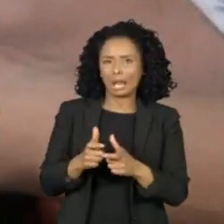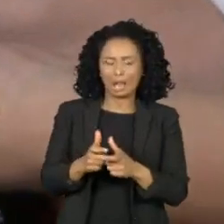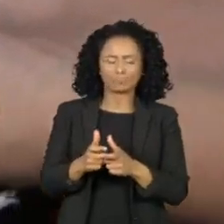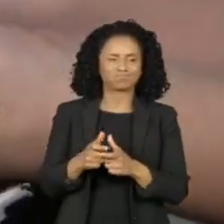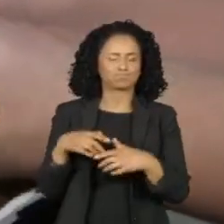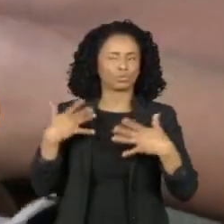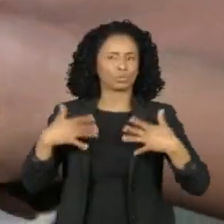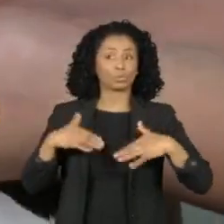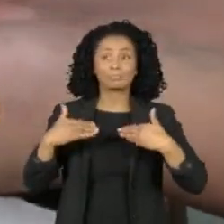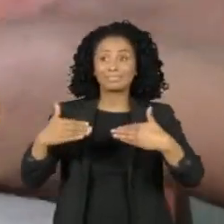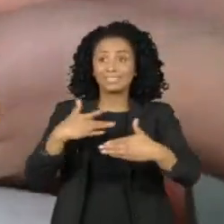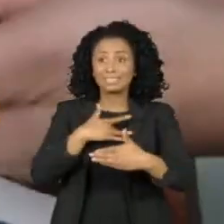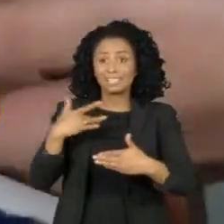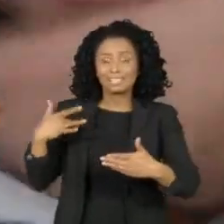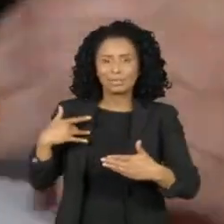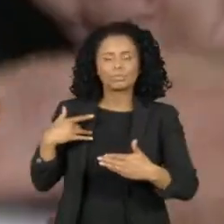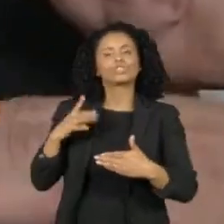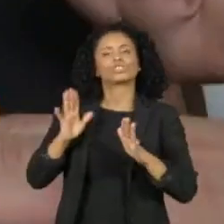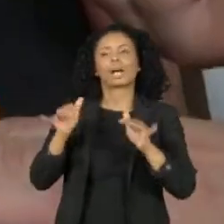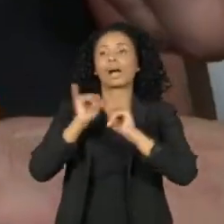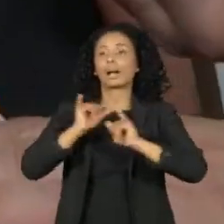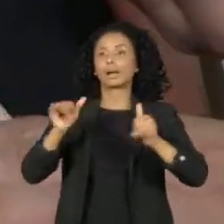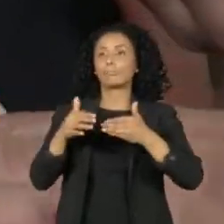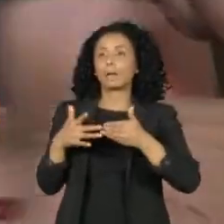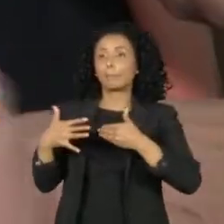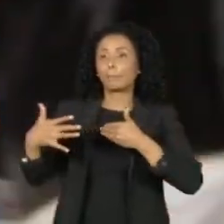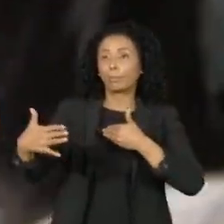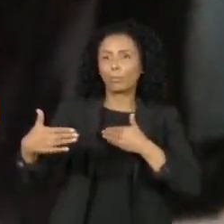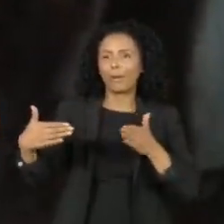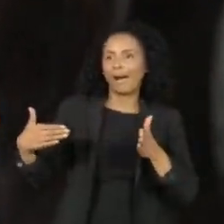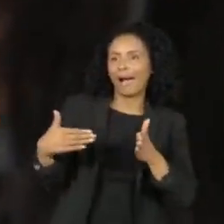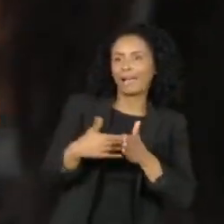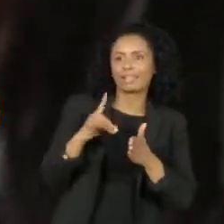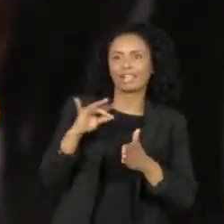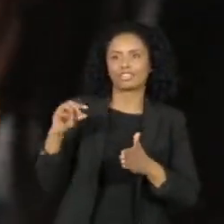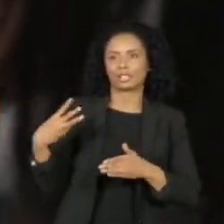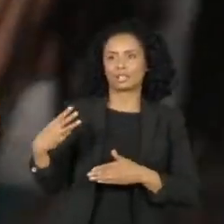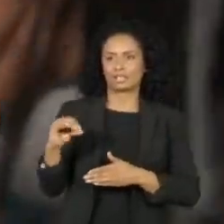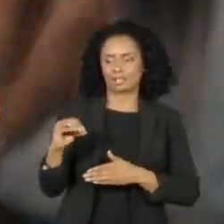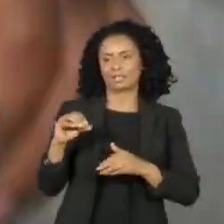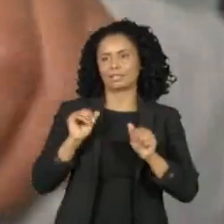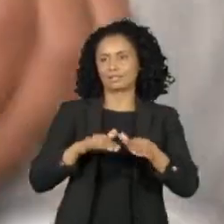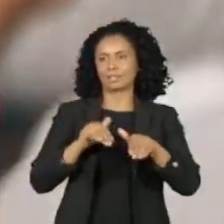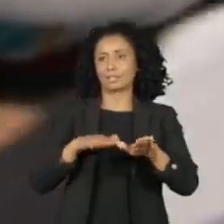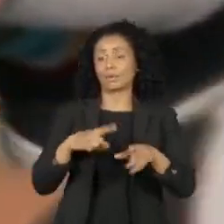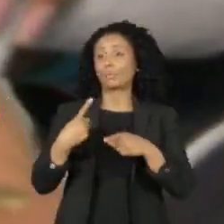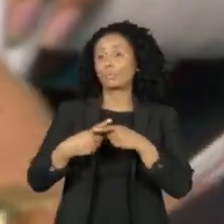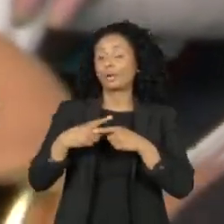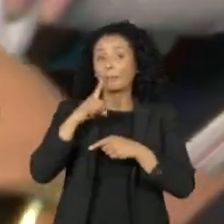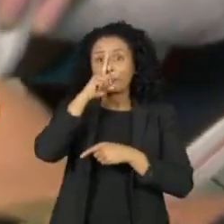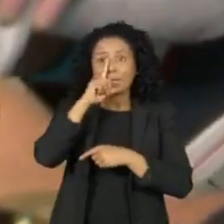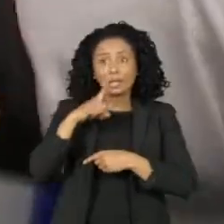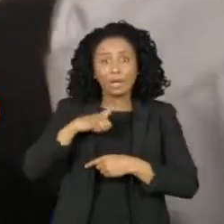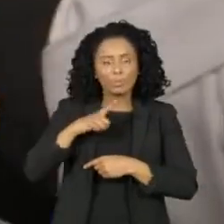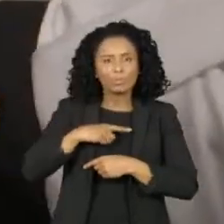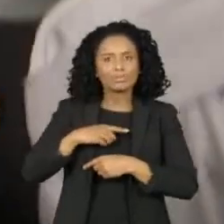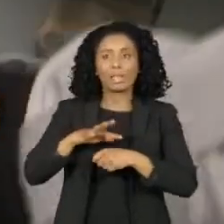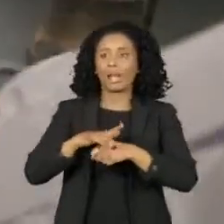prorrogou a campanha até o dia 30 de setembro. Isso porque existe o risco de retorno da polio. É uma